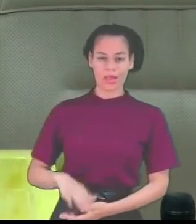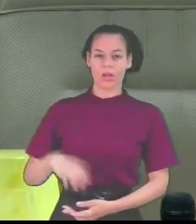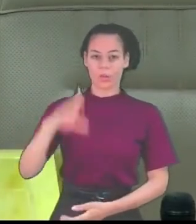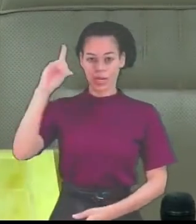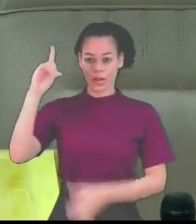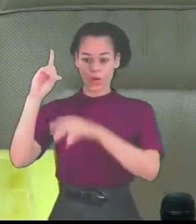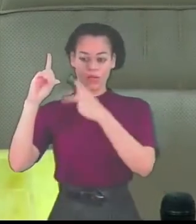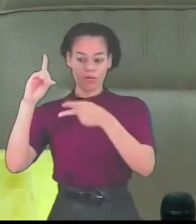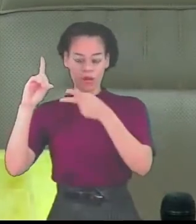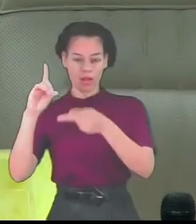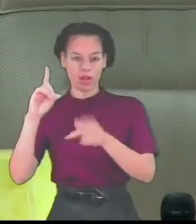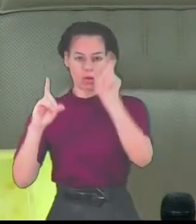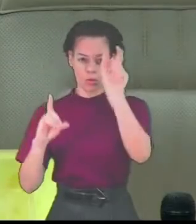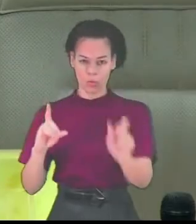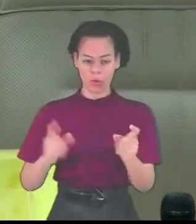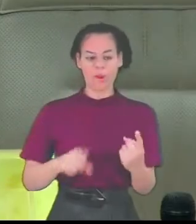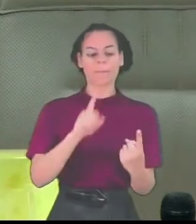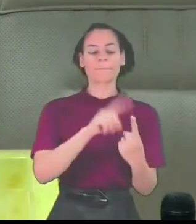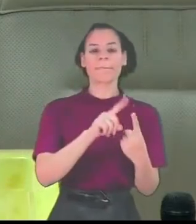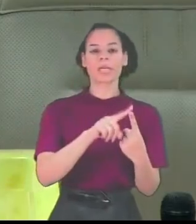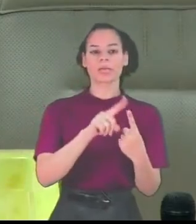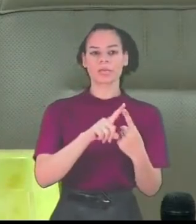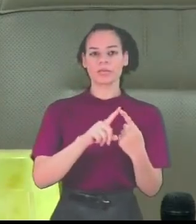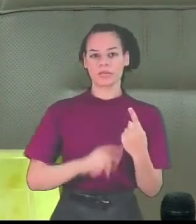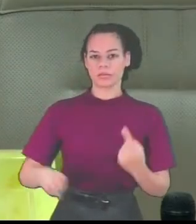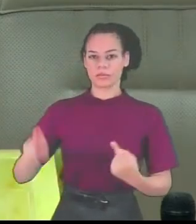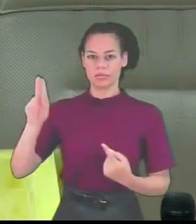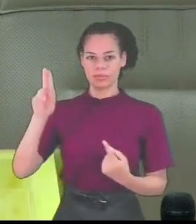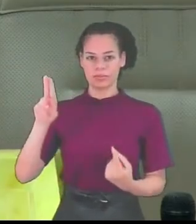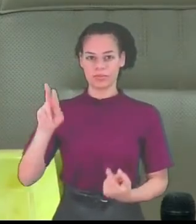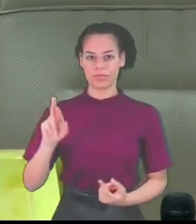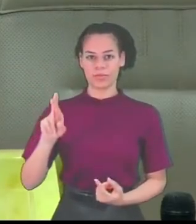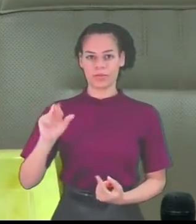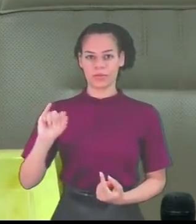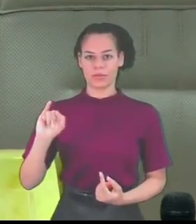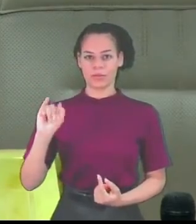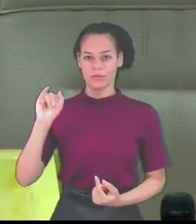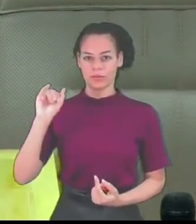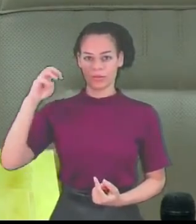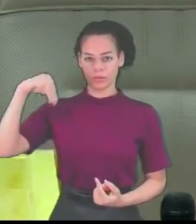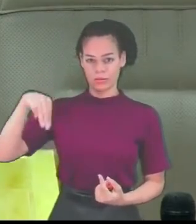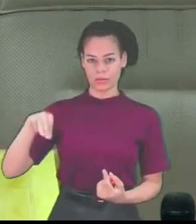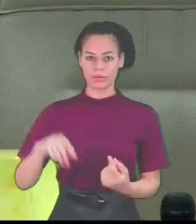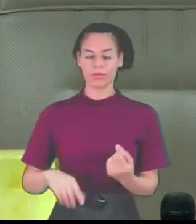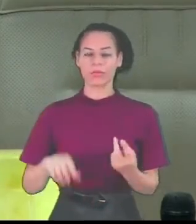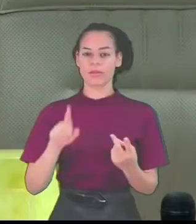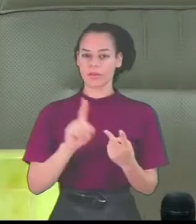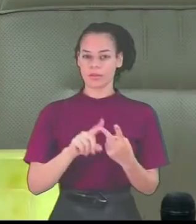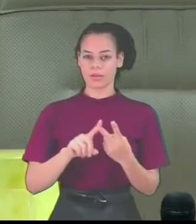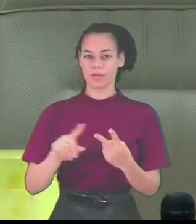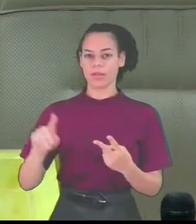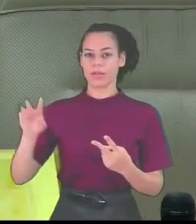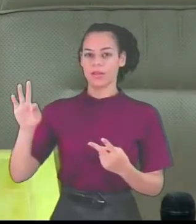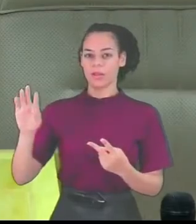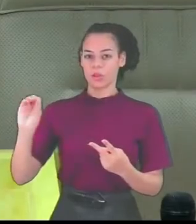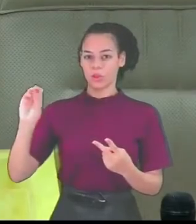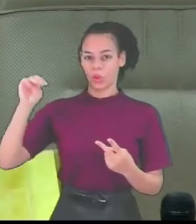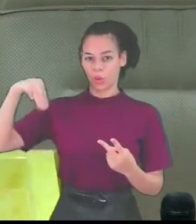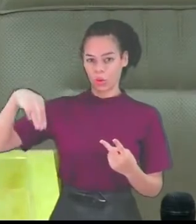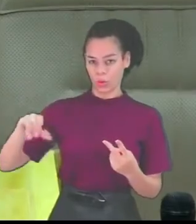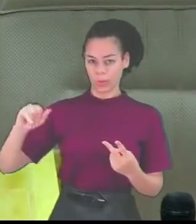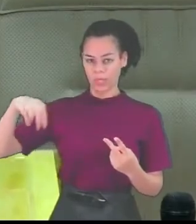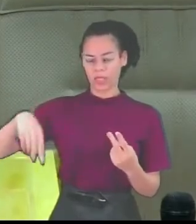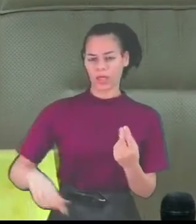homem primeira forma urim e tumim as duas pedras que estavam no